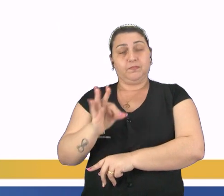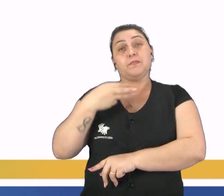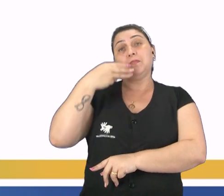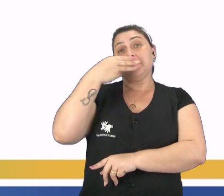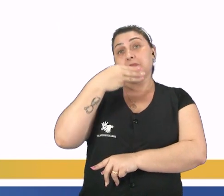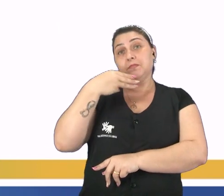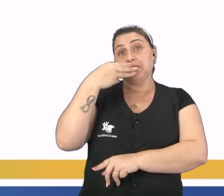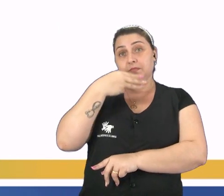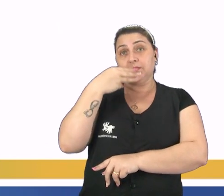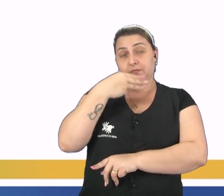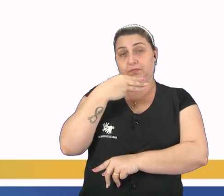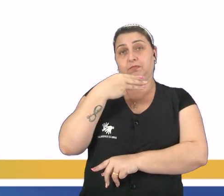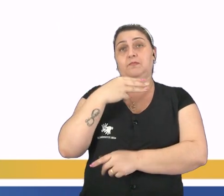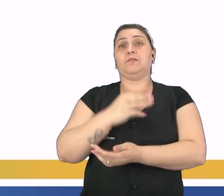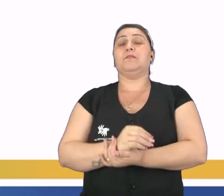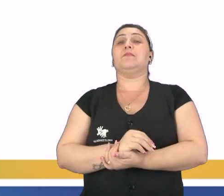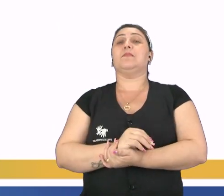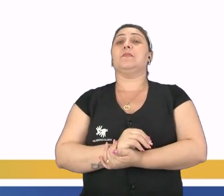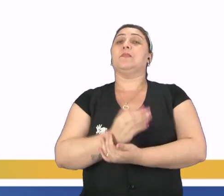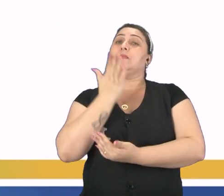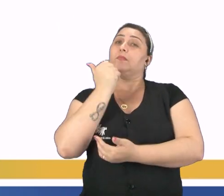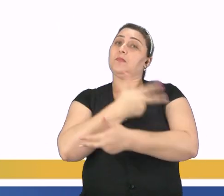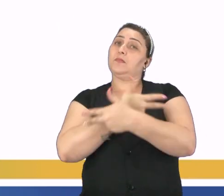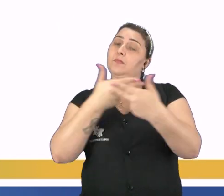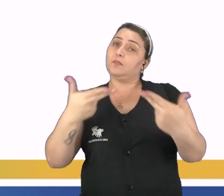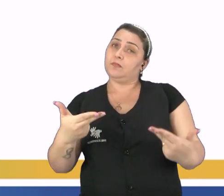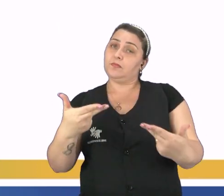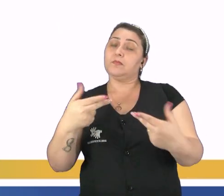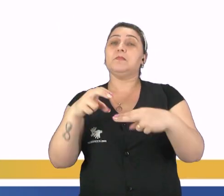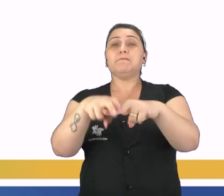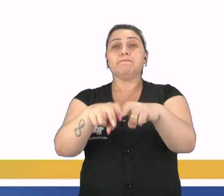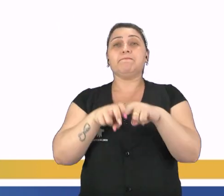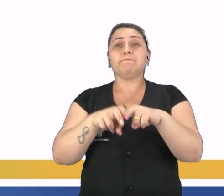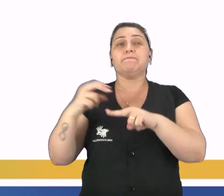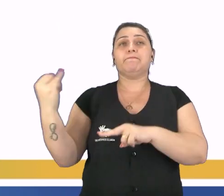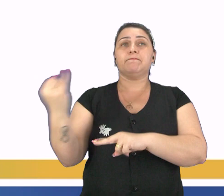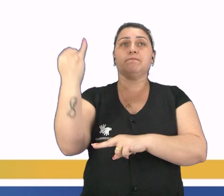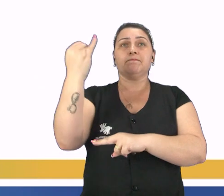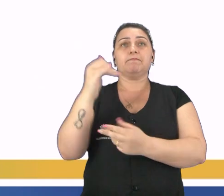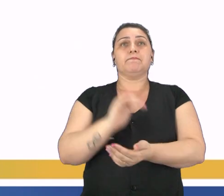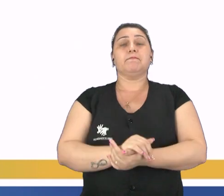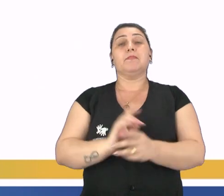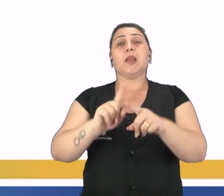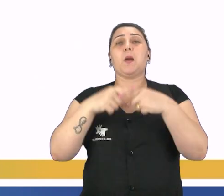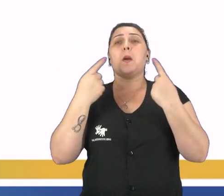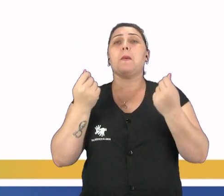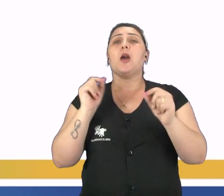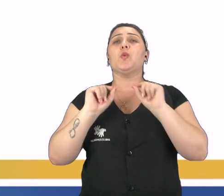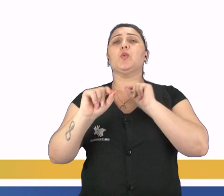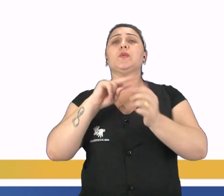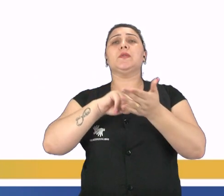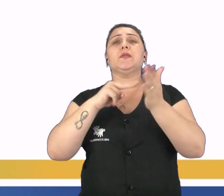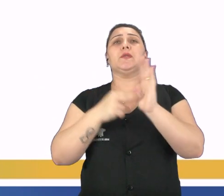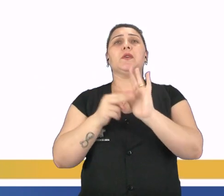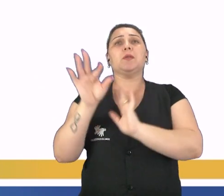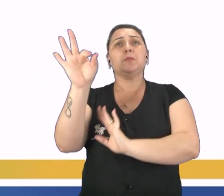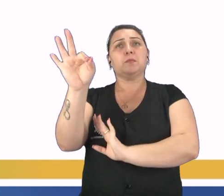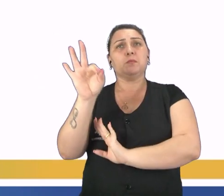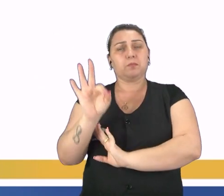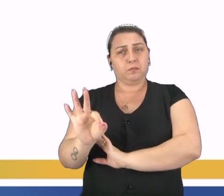por exemplo, nos nossos alimentos, e por isso é importante. Mas o que significa